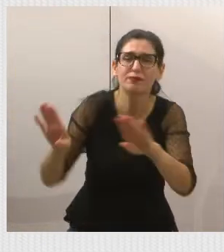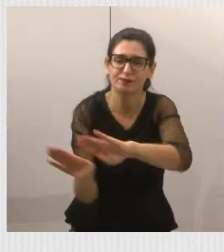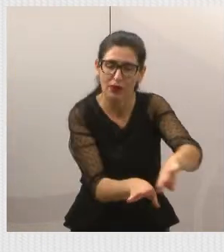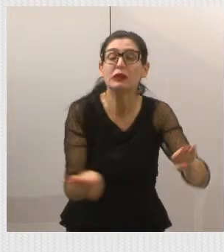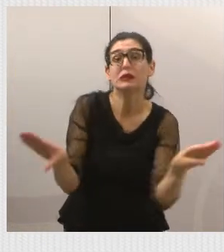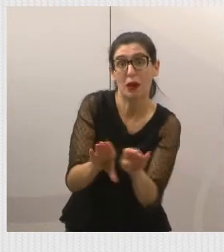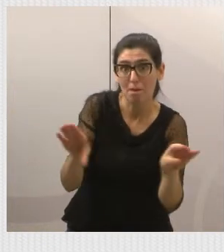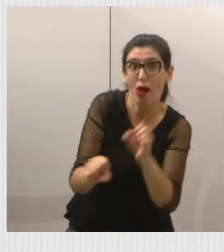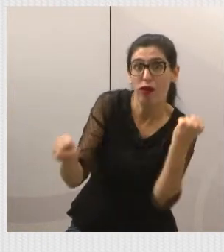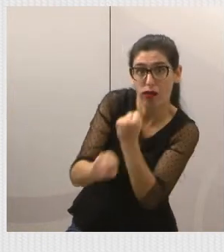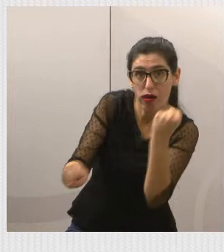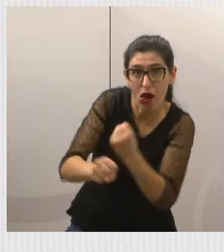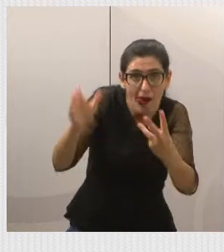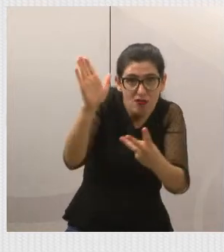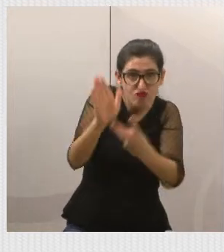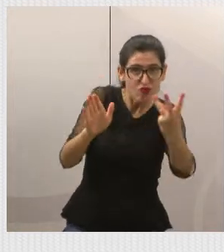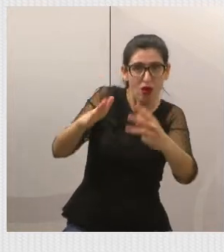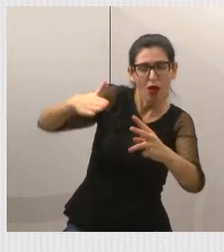ponte.